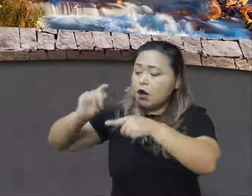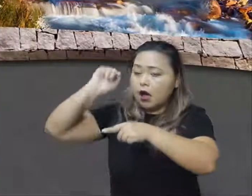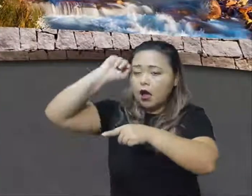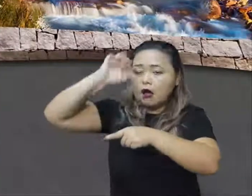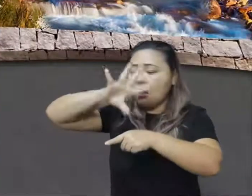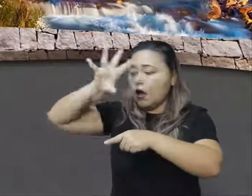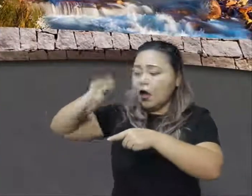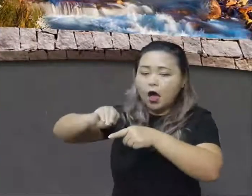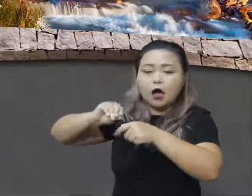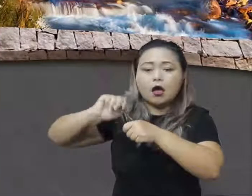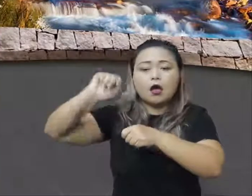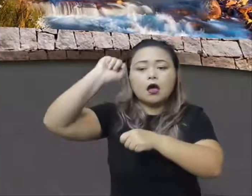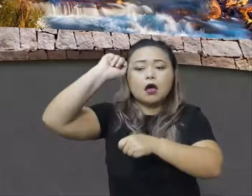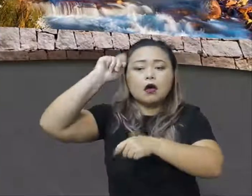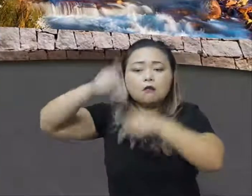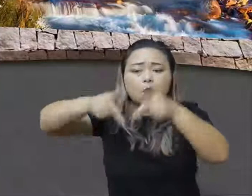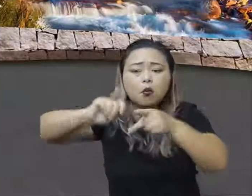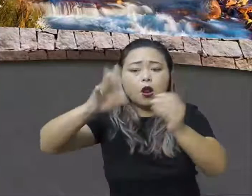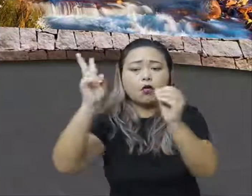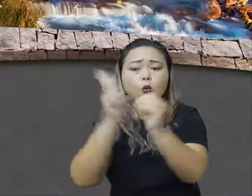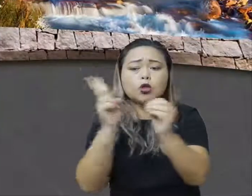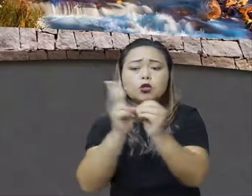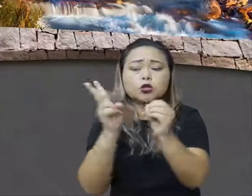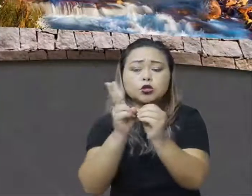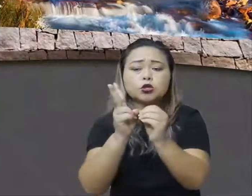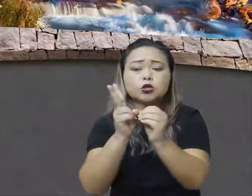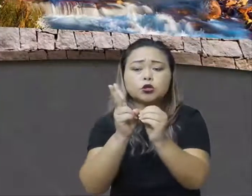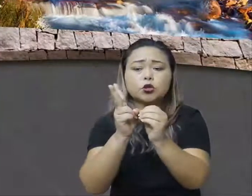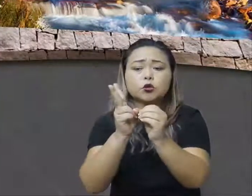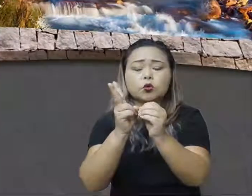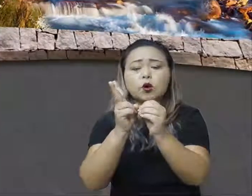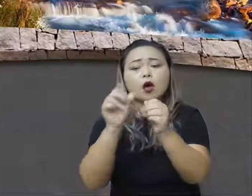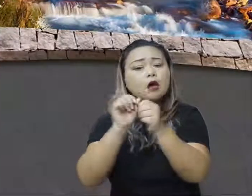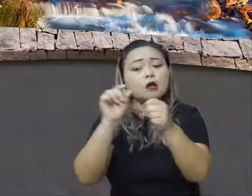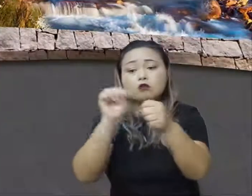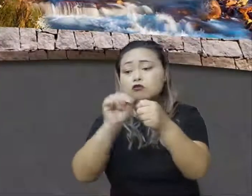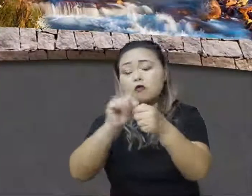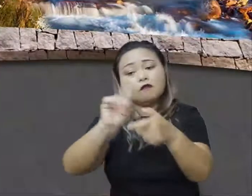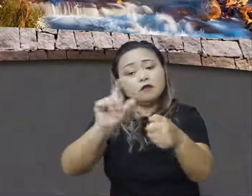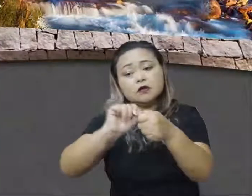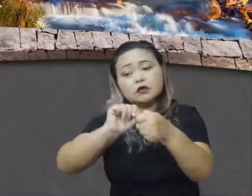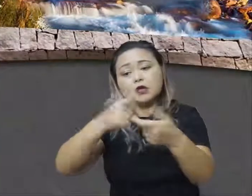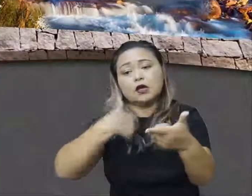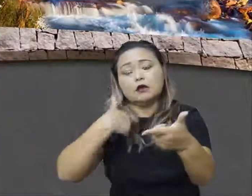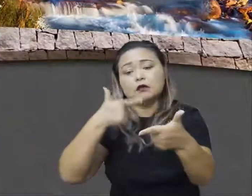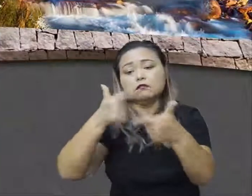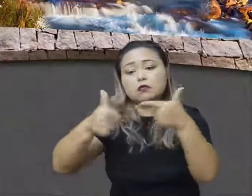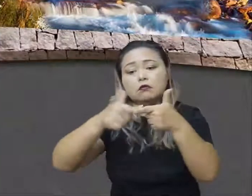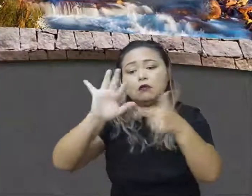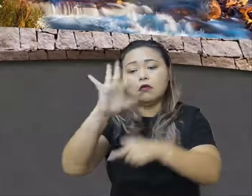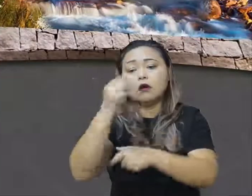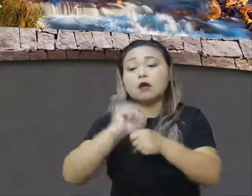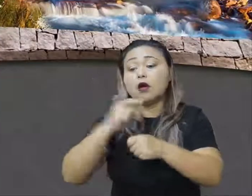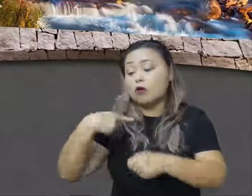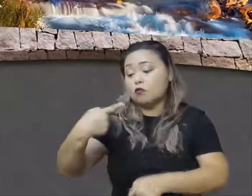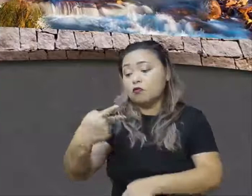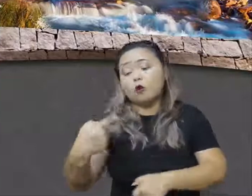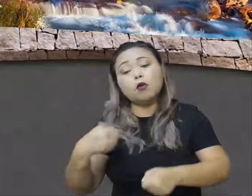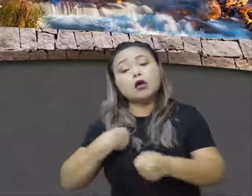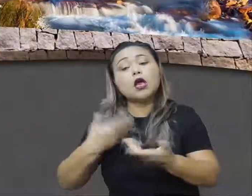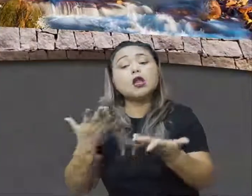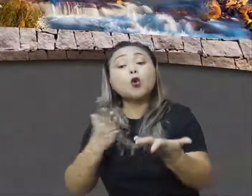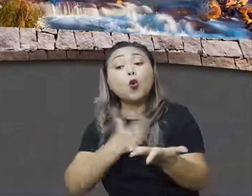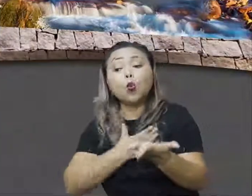as populações indígenas, elas não provocaram esses impactos ambientais porque elas gostam de viver em harmonia